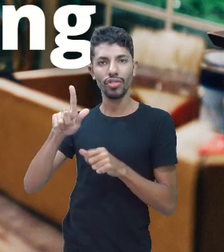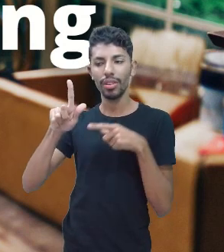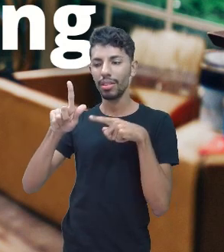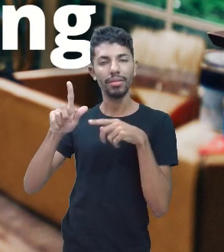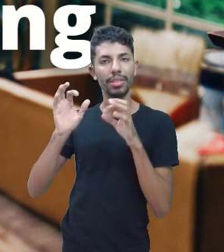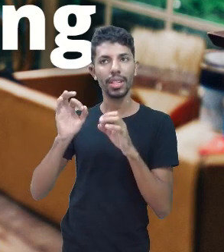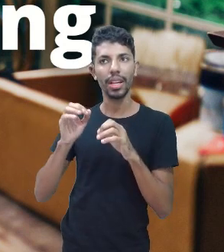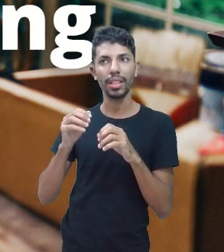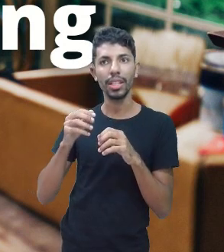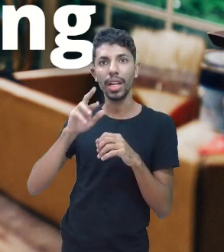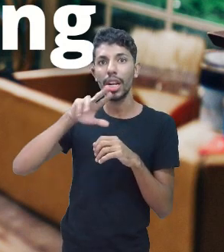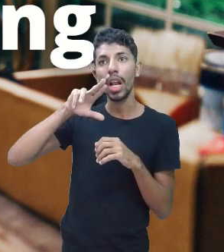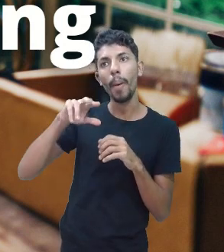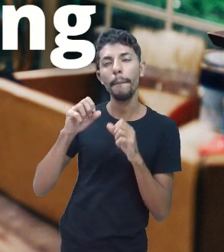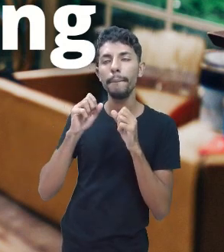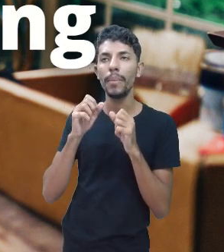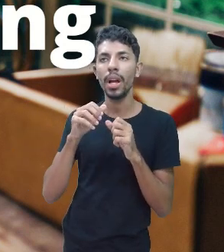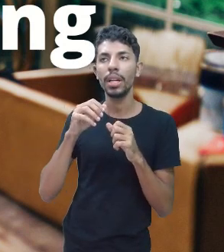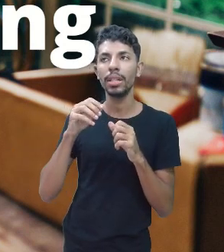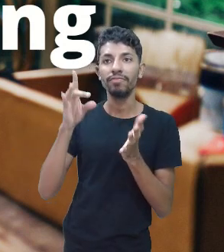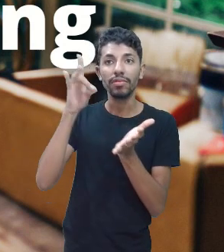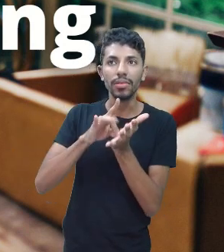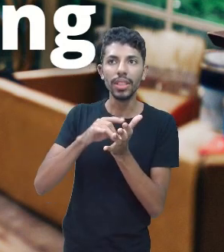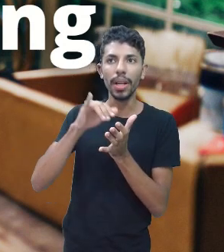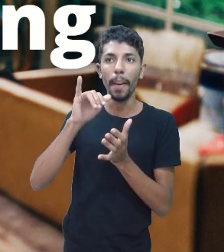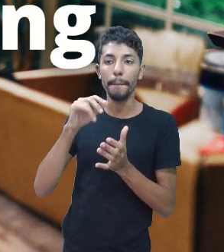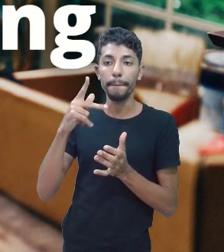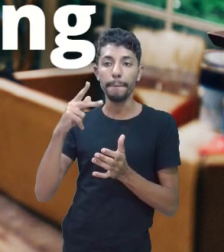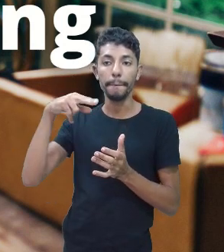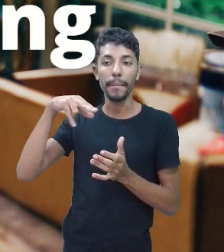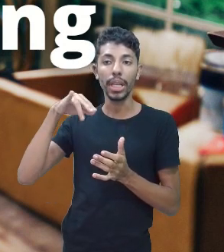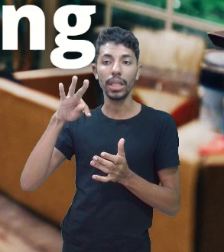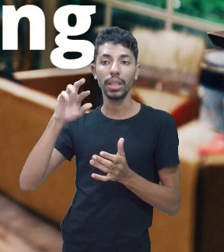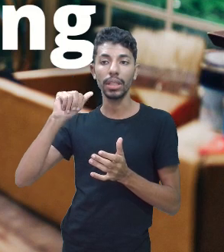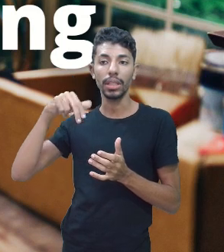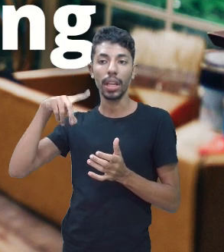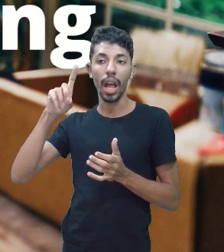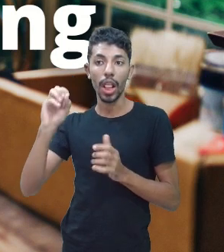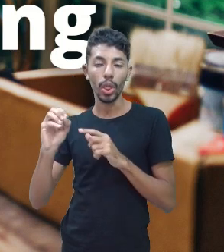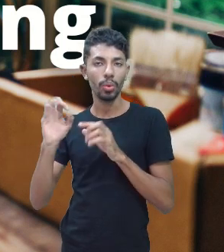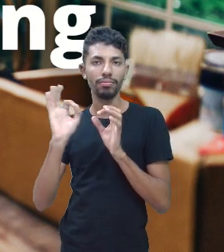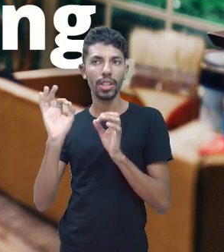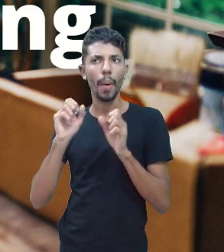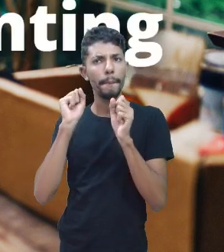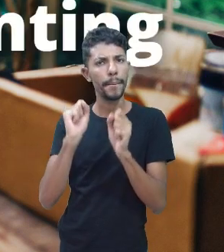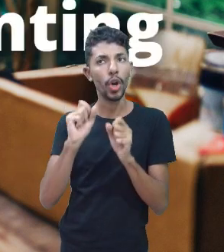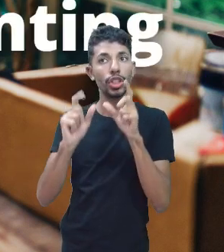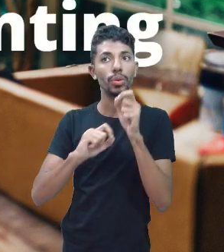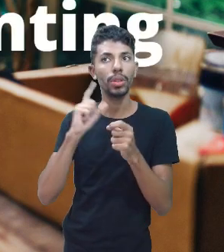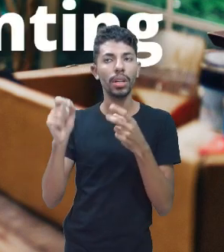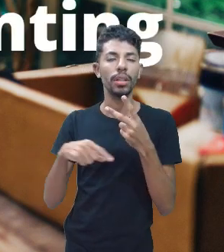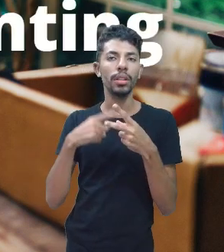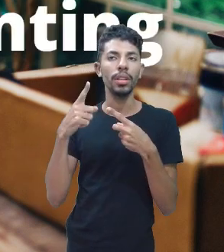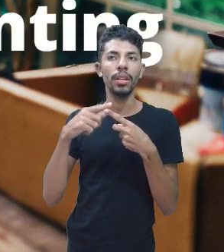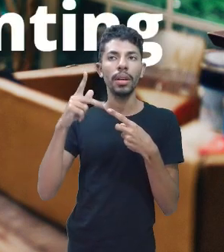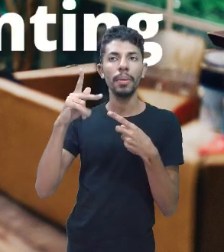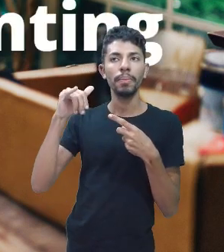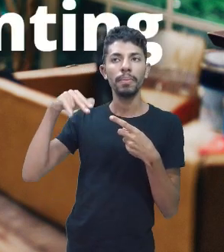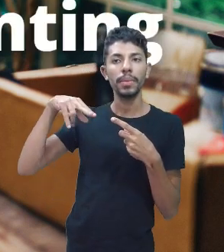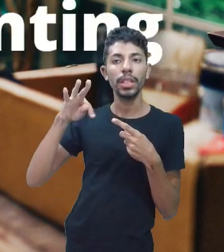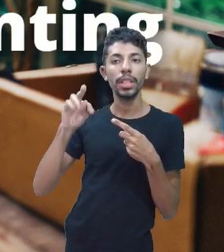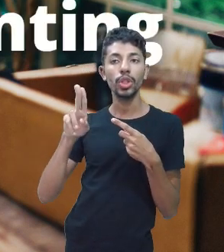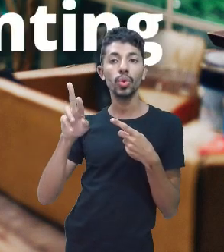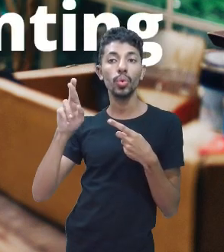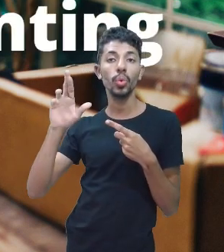vai ser pintando, tá bom? O que é que eu posso falar agora? Pintura. Eu posso falar,